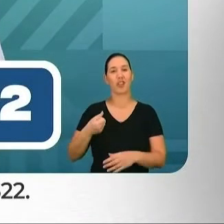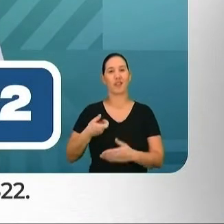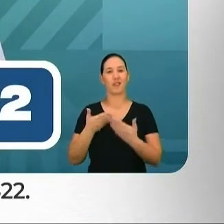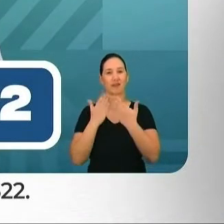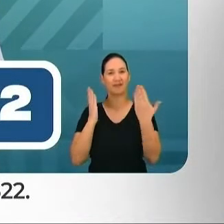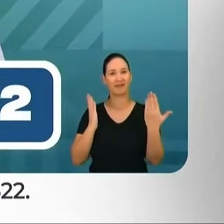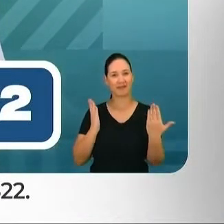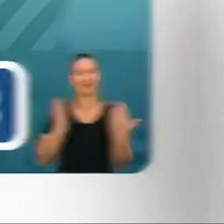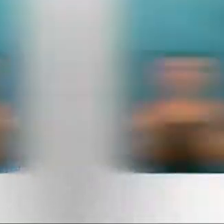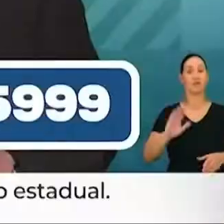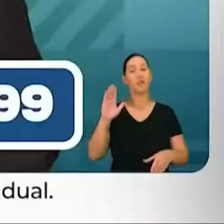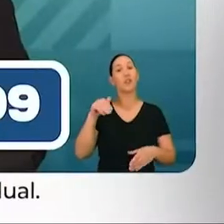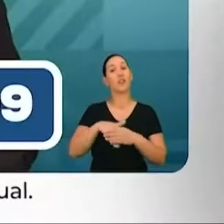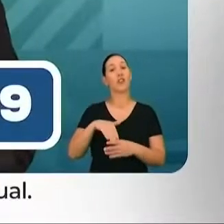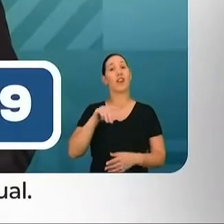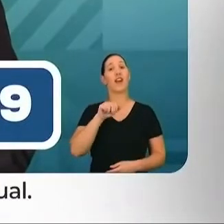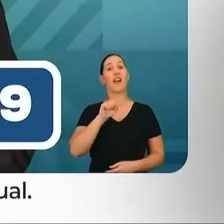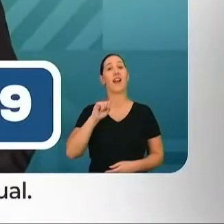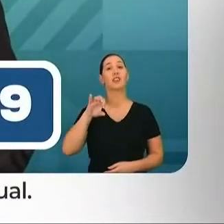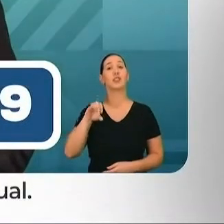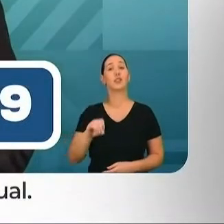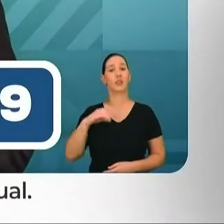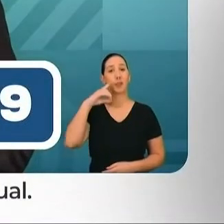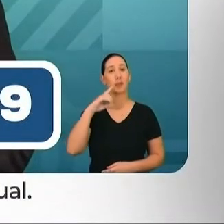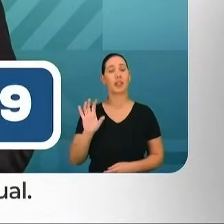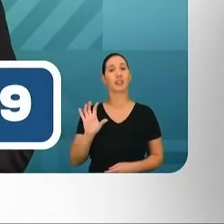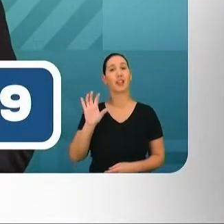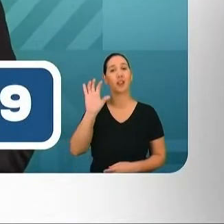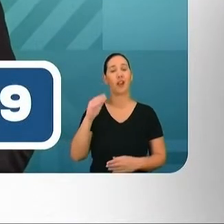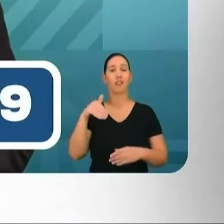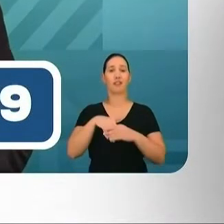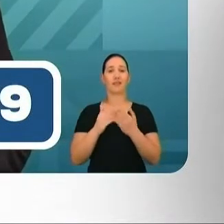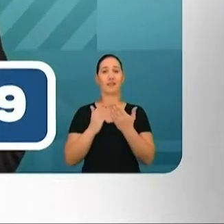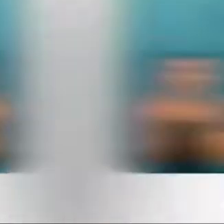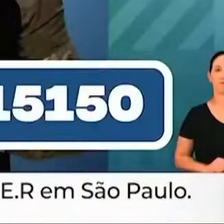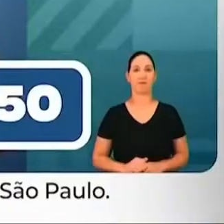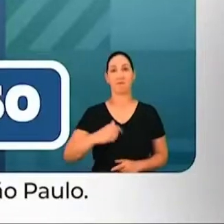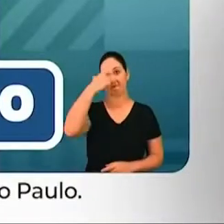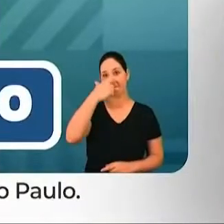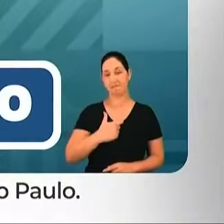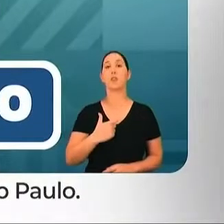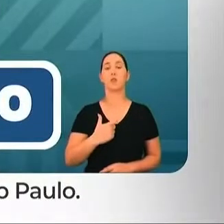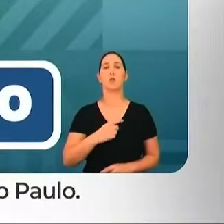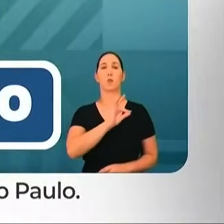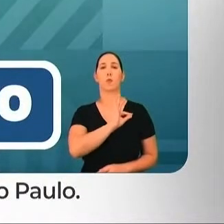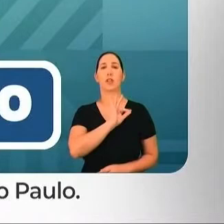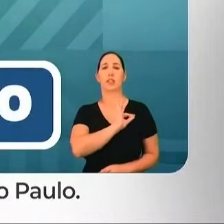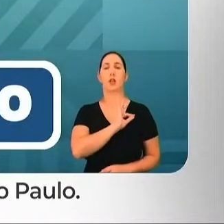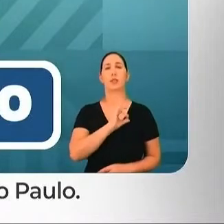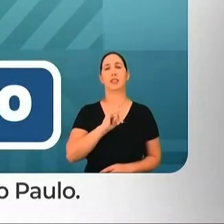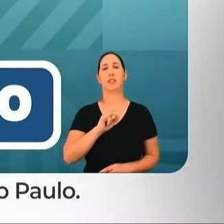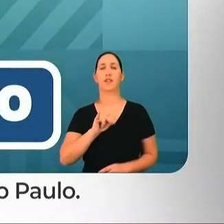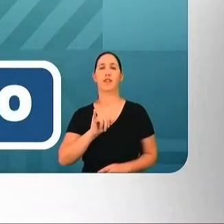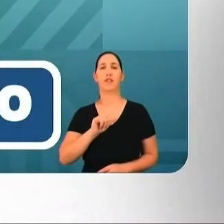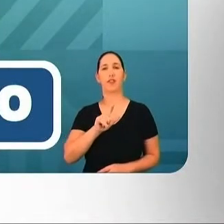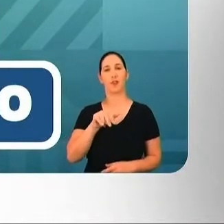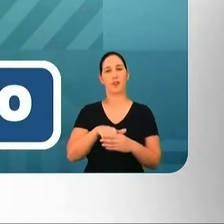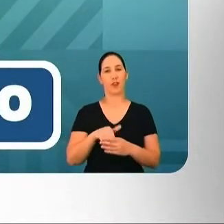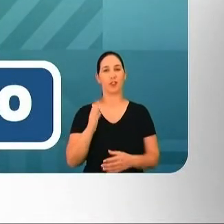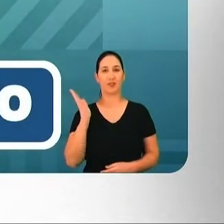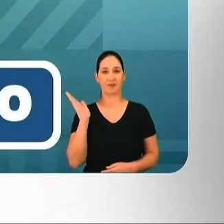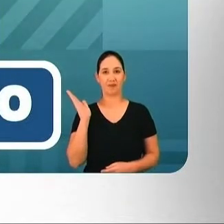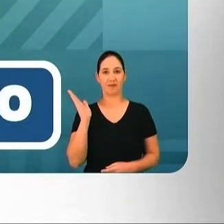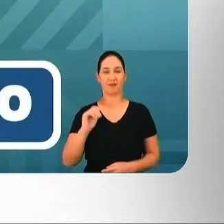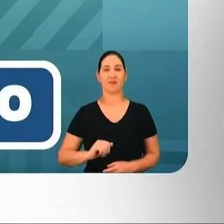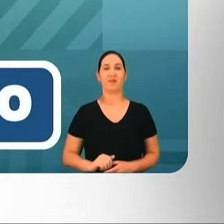estadual 15622. Vote Cássio Navarro para deputado estadual 15999. Sou Diego Del Rio, policial civil do Gera em São Paulo. Para